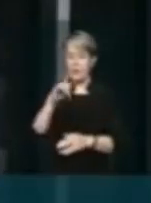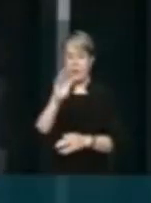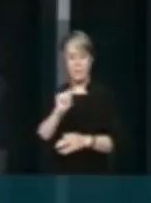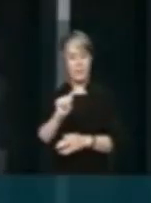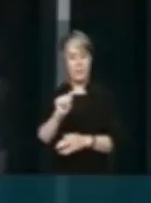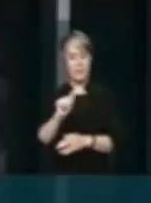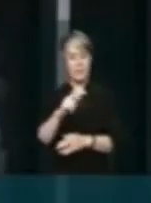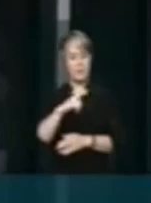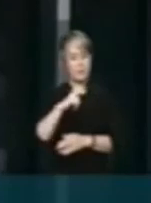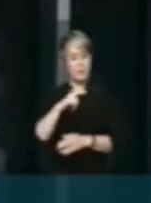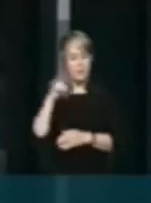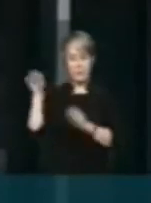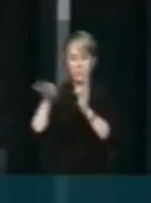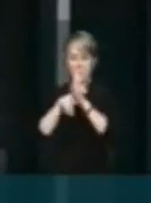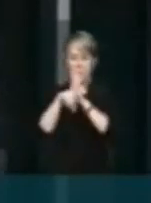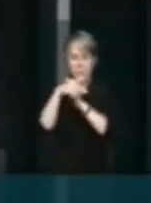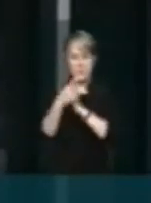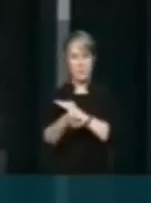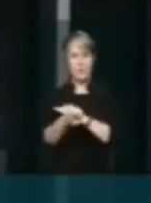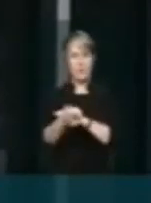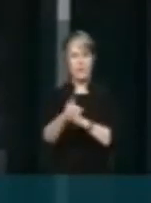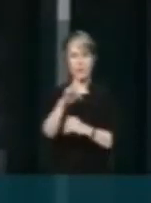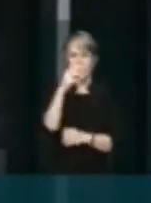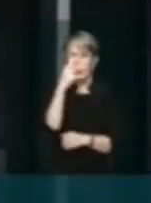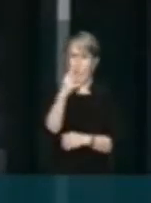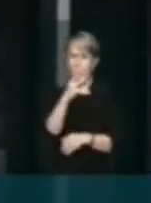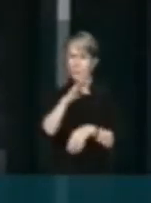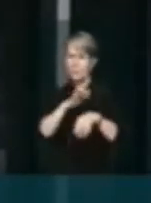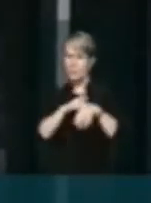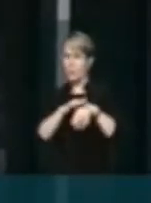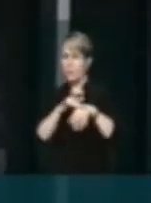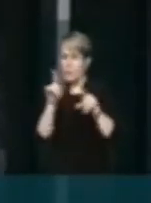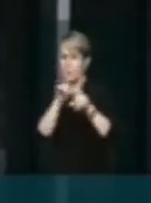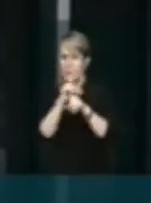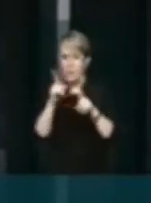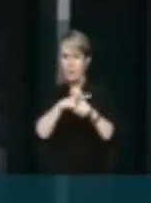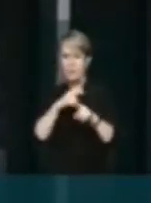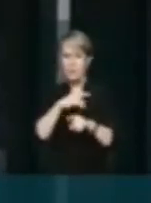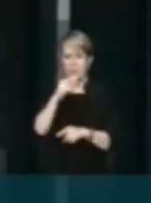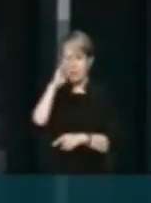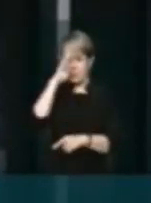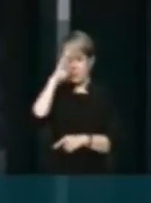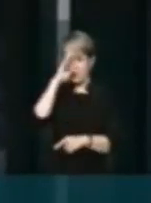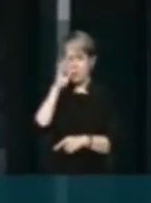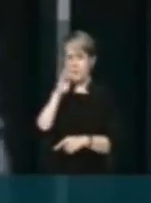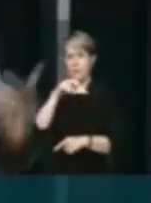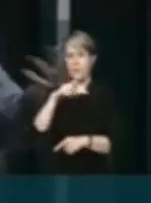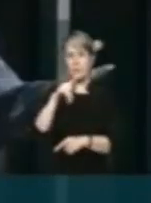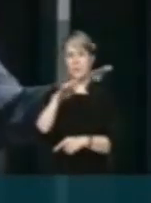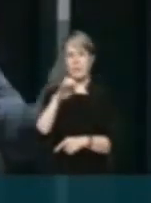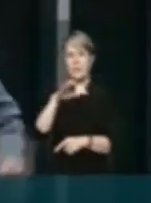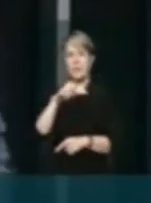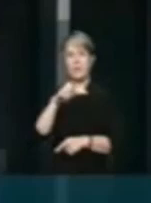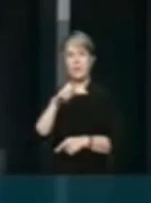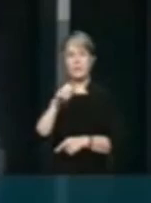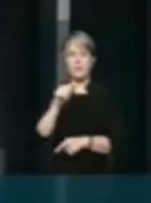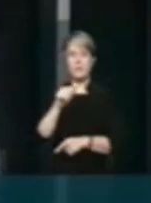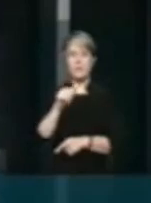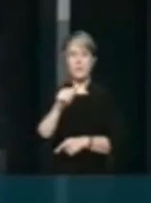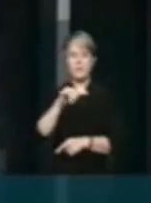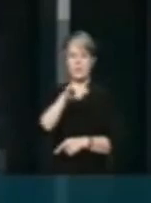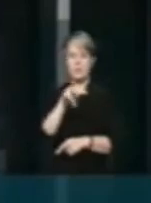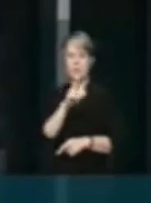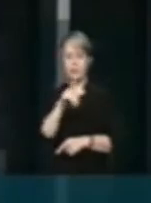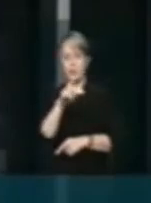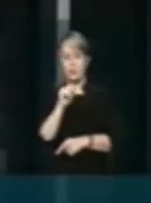quando passou para o Eldorado, não foram apenas 4 feridos. Deixou morto a paulada o tenente Alberto Mendes Júnior, que se entregou para ele em troca